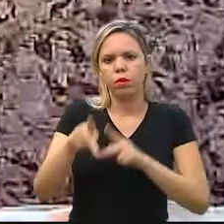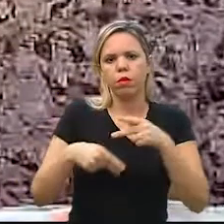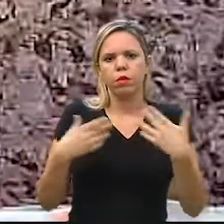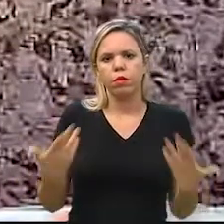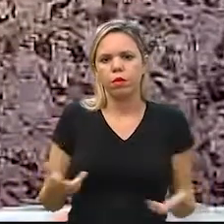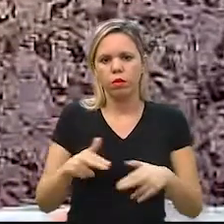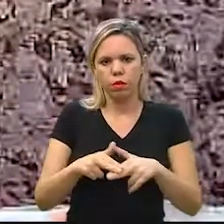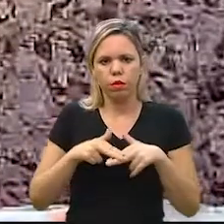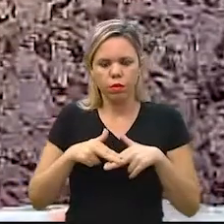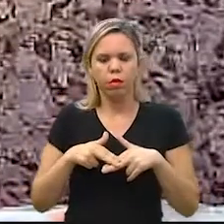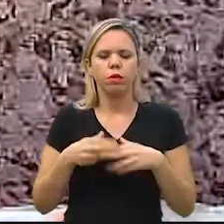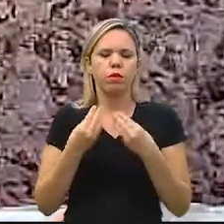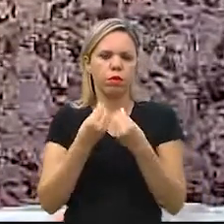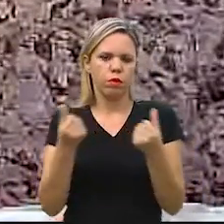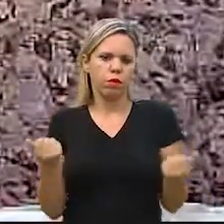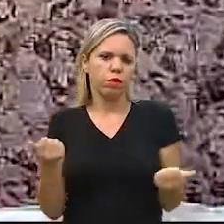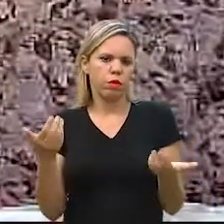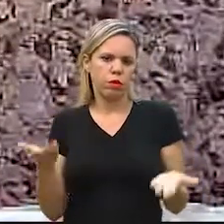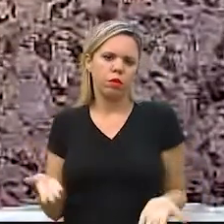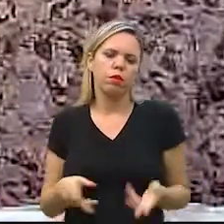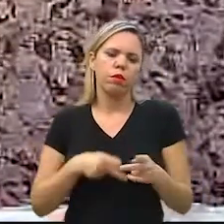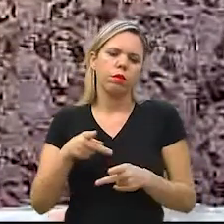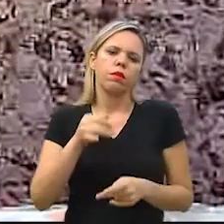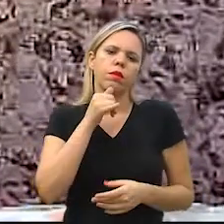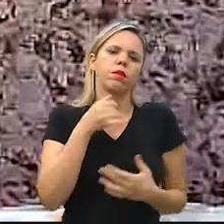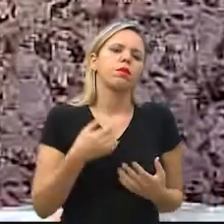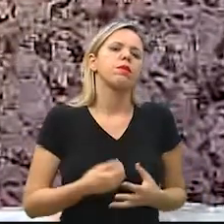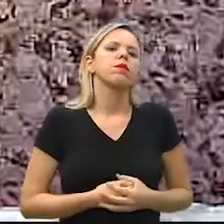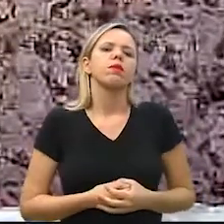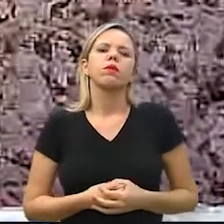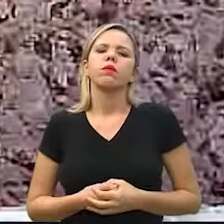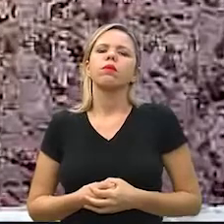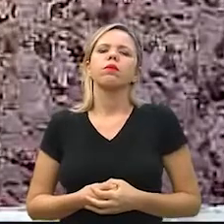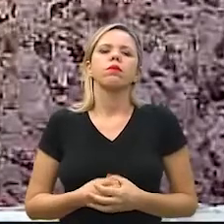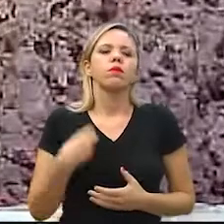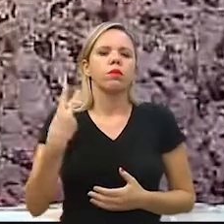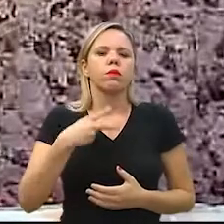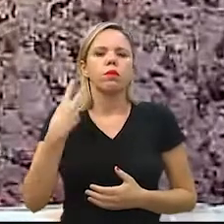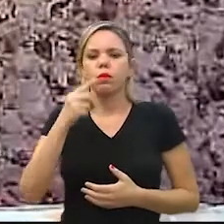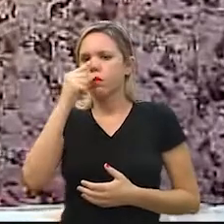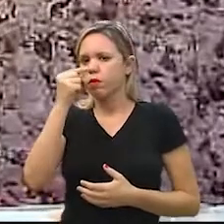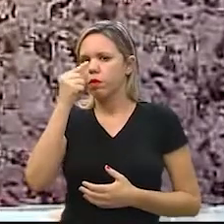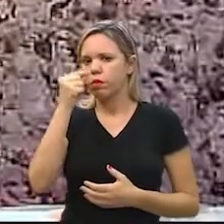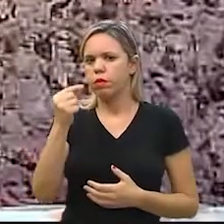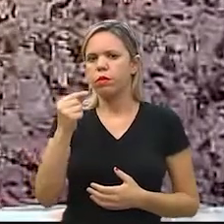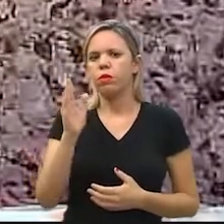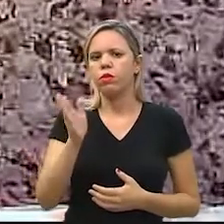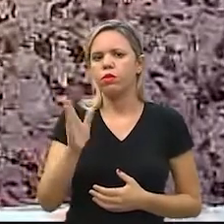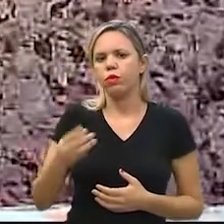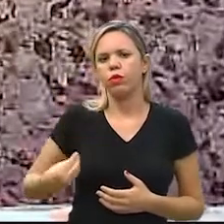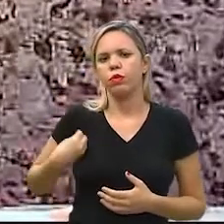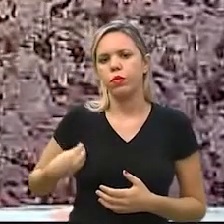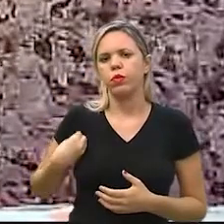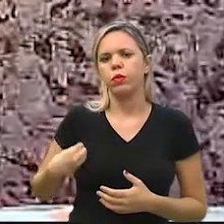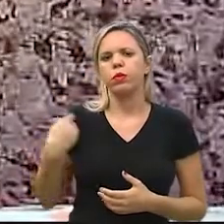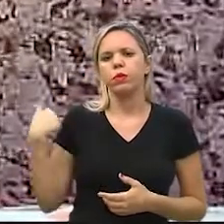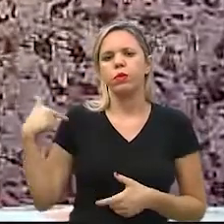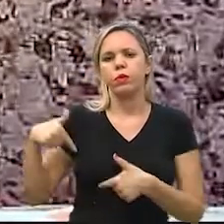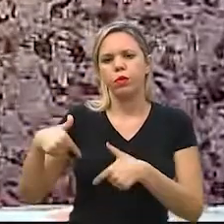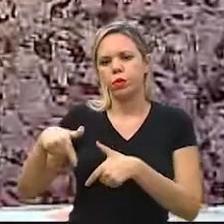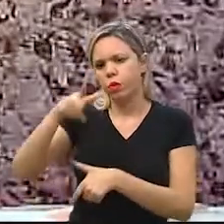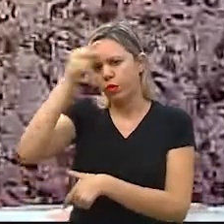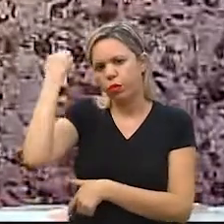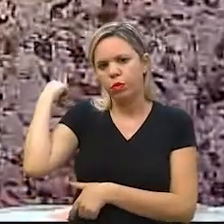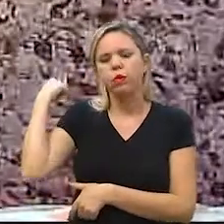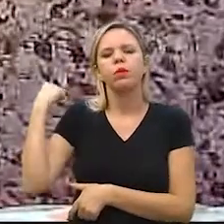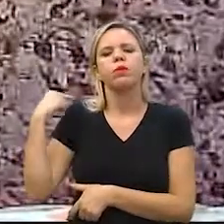população, portanto, o mais sensível da população. O vereador Arnaldo, que já esteve no